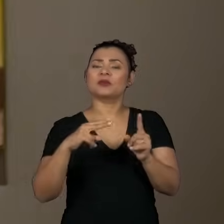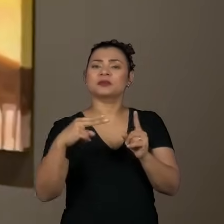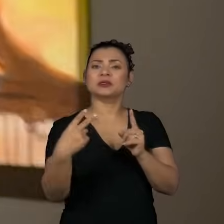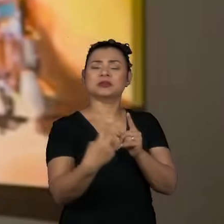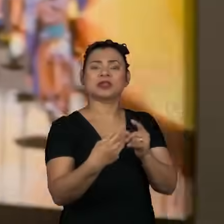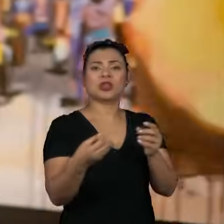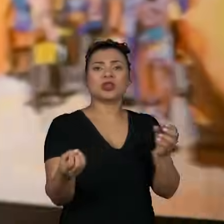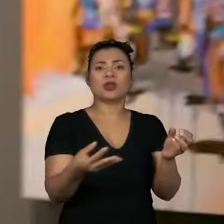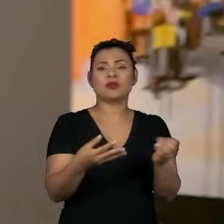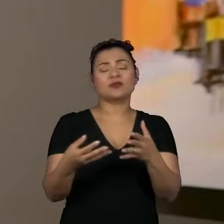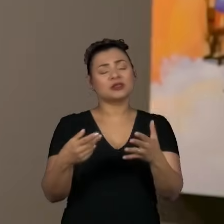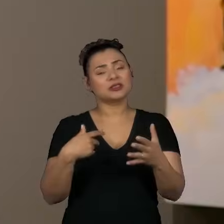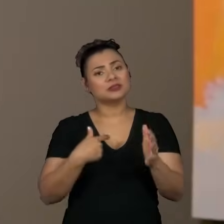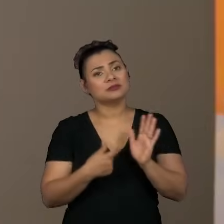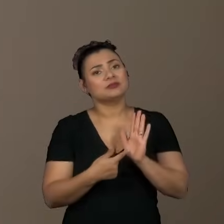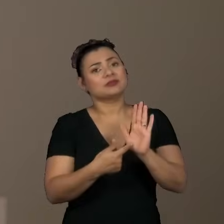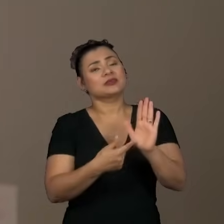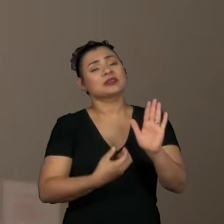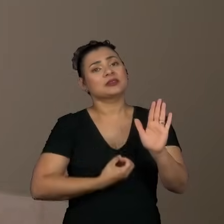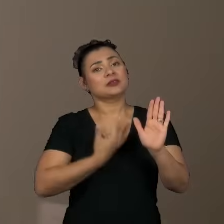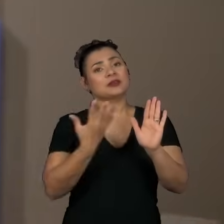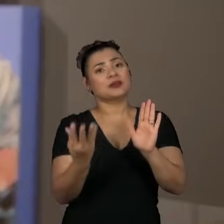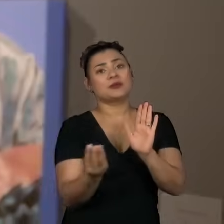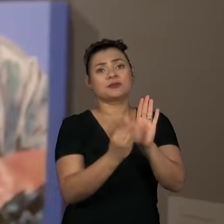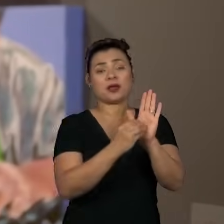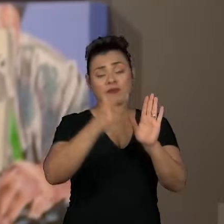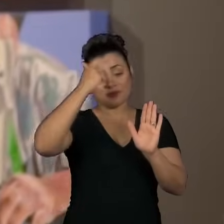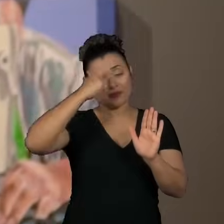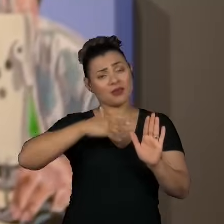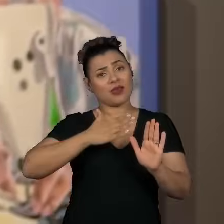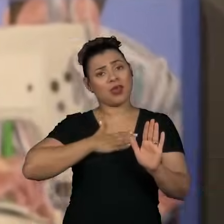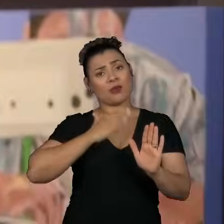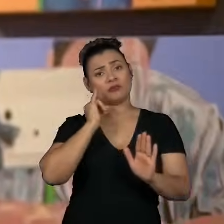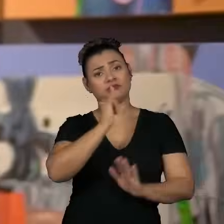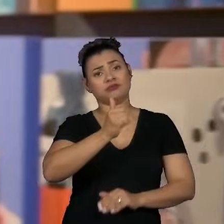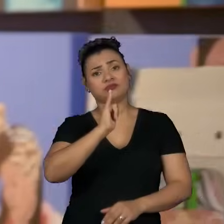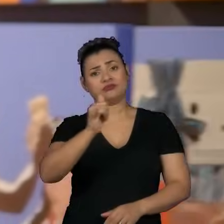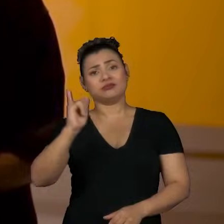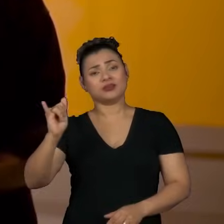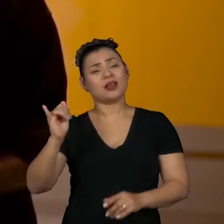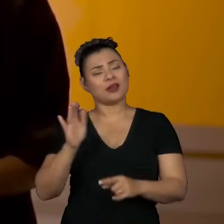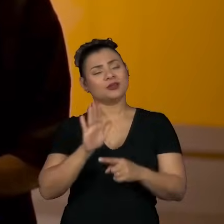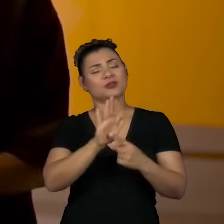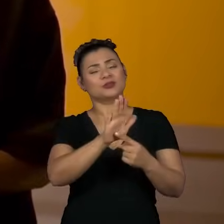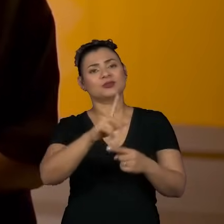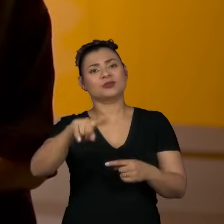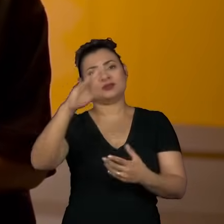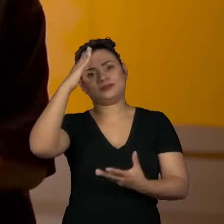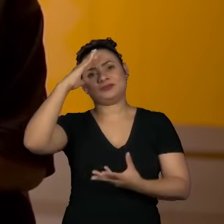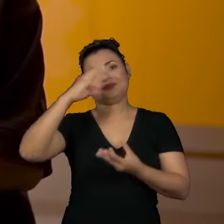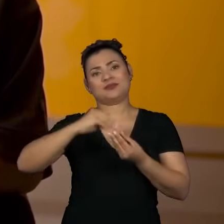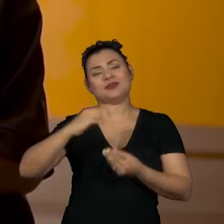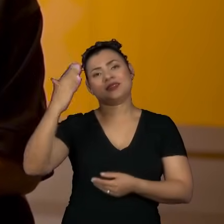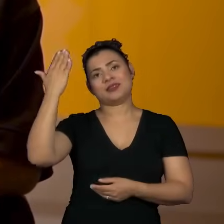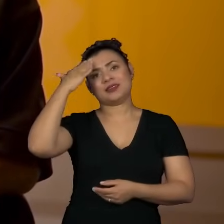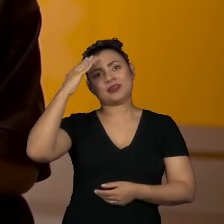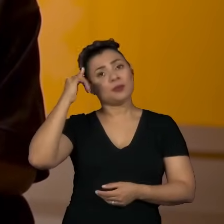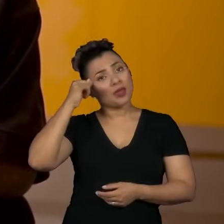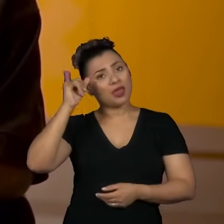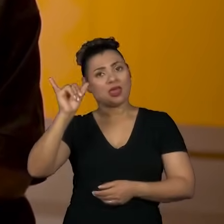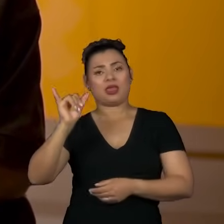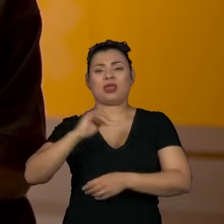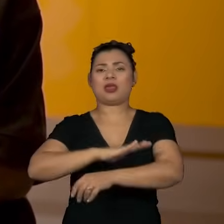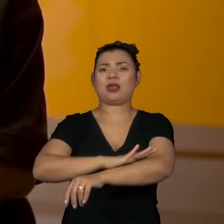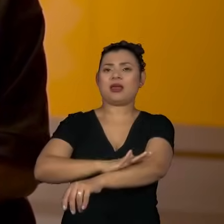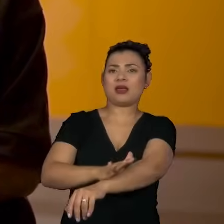narrativas contadas na primeira pessoa, ela ajuda e muito a combater esse sistema